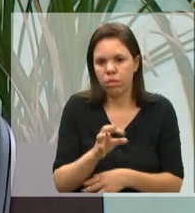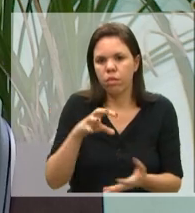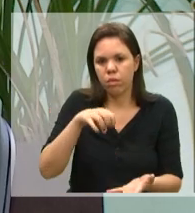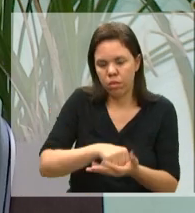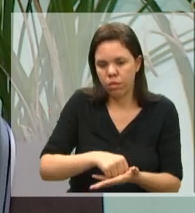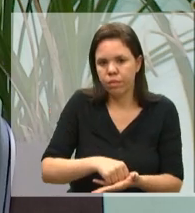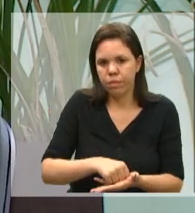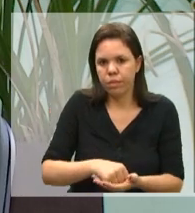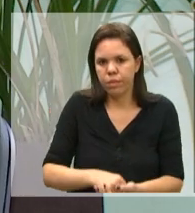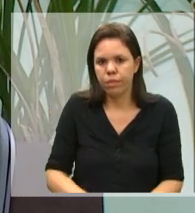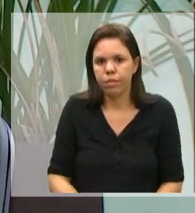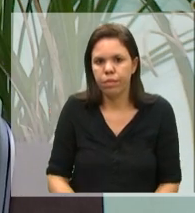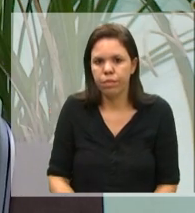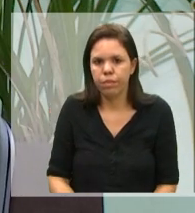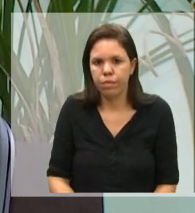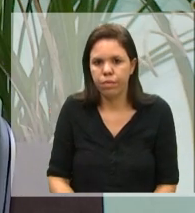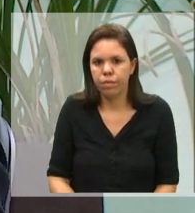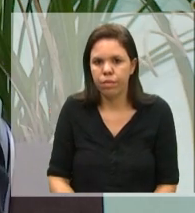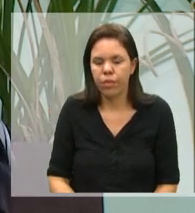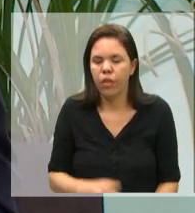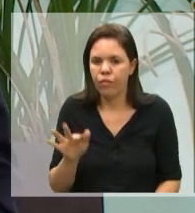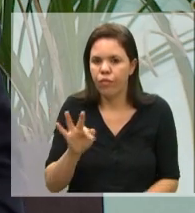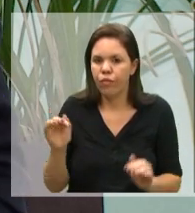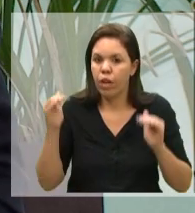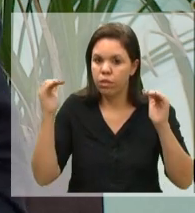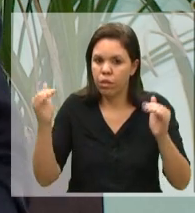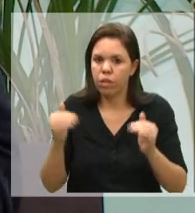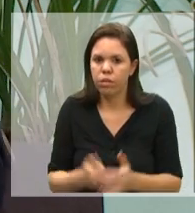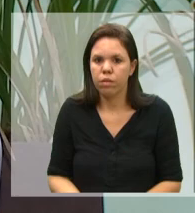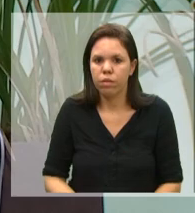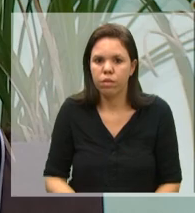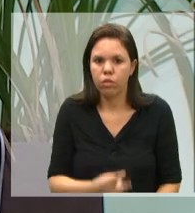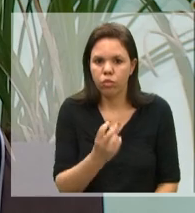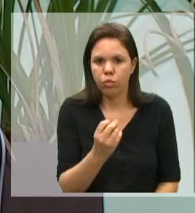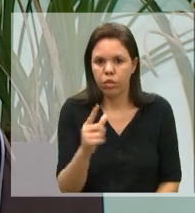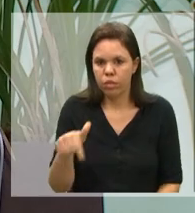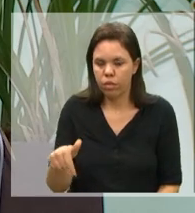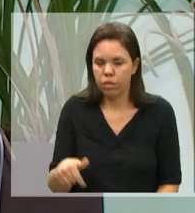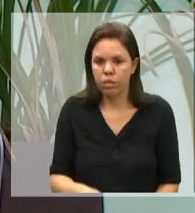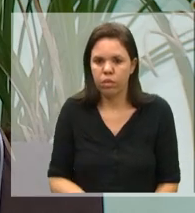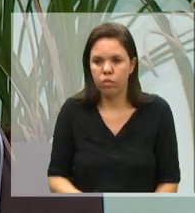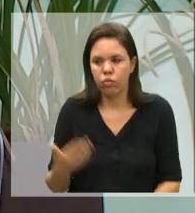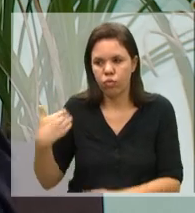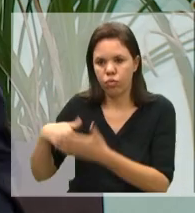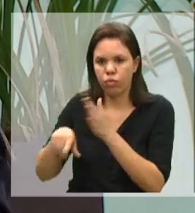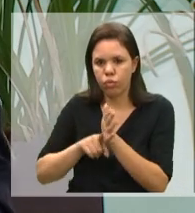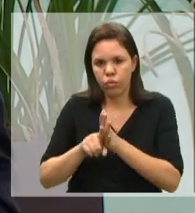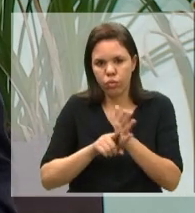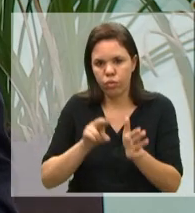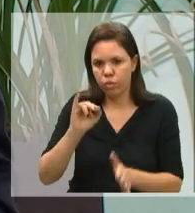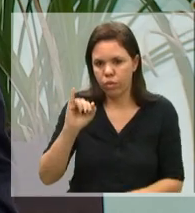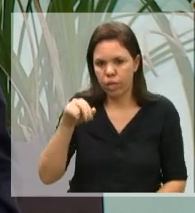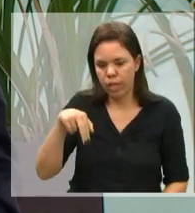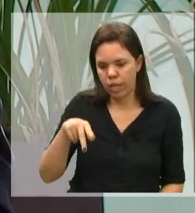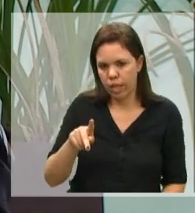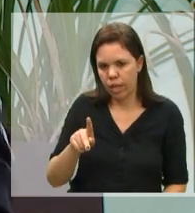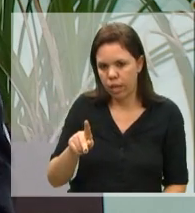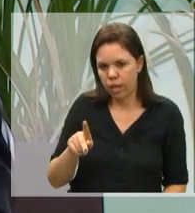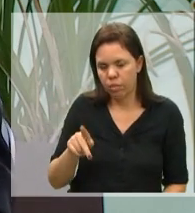matrículas, né, no ensino superior. Em 2017, que são os últimos dados aí do censo do INEP, já foi responsável